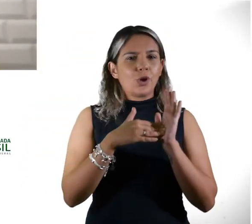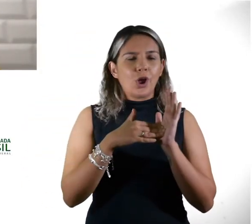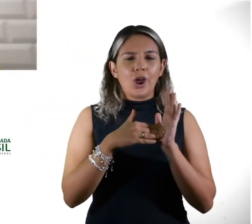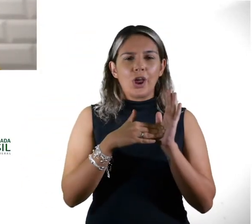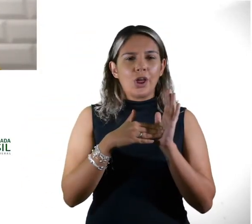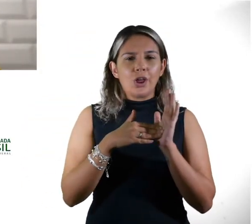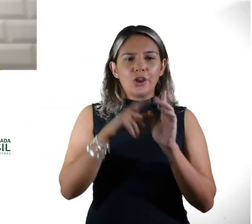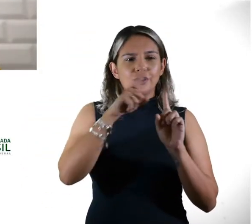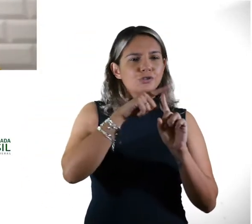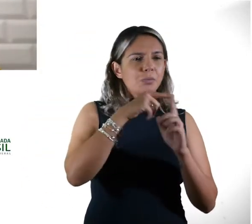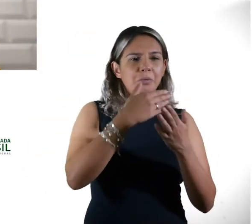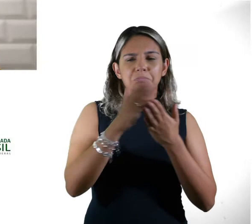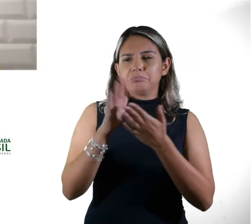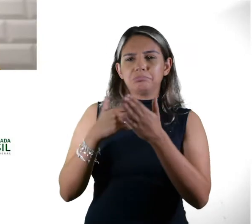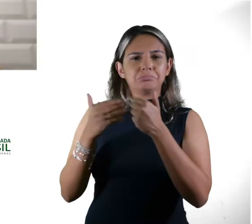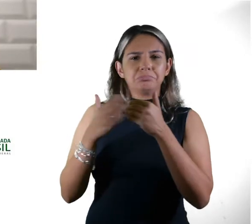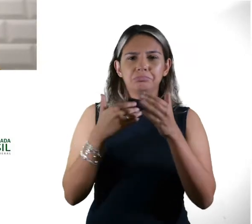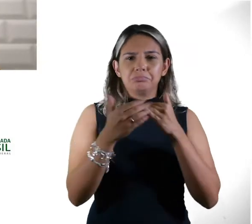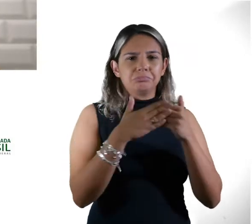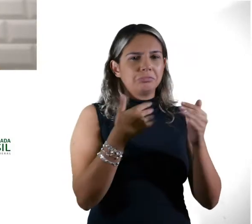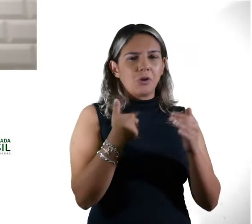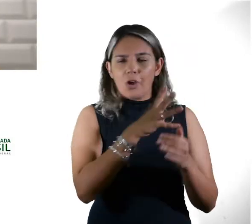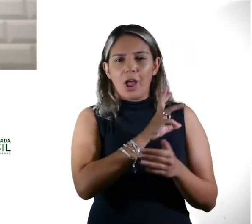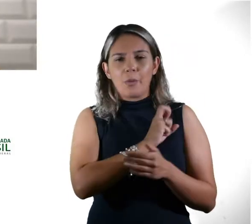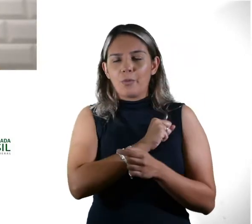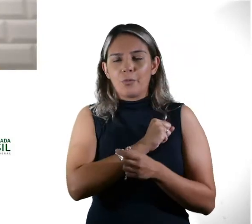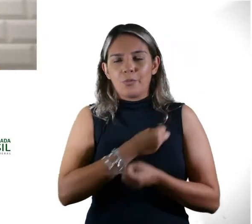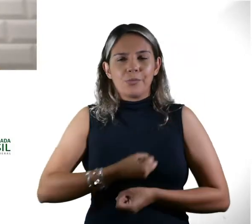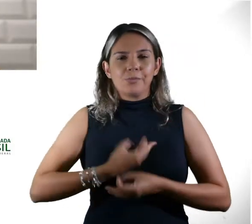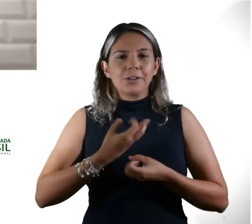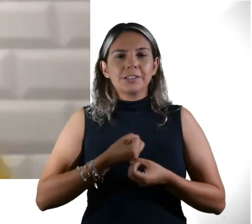autores. Autores aos quais eu retorno e que foram realmente